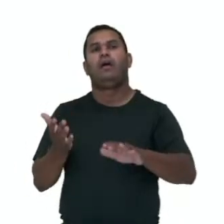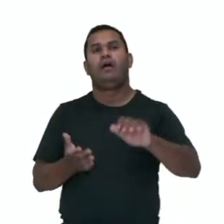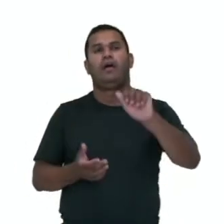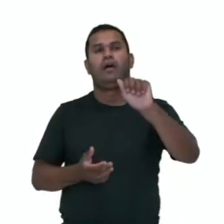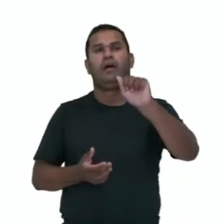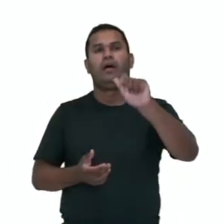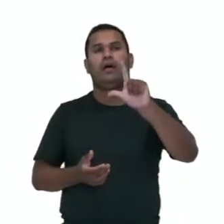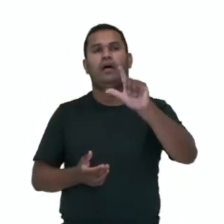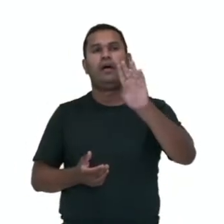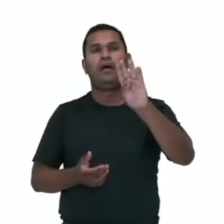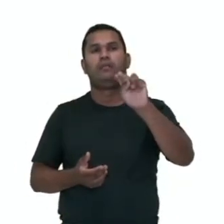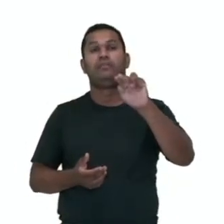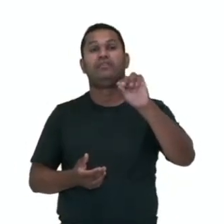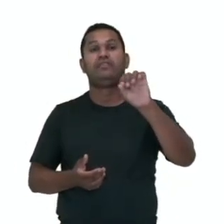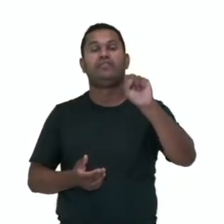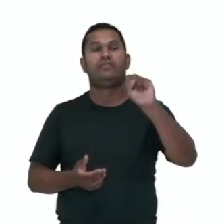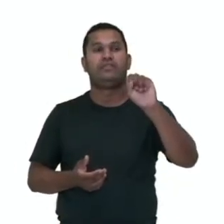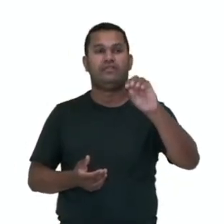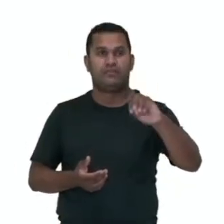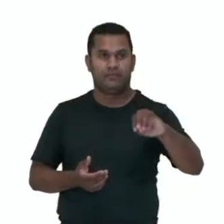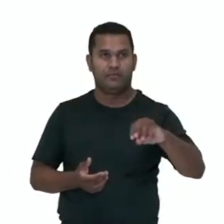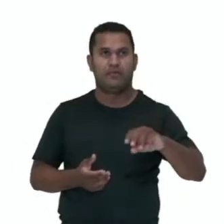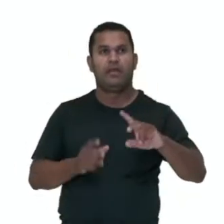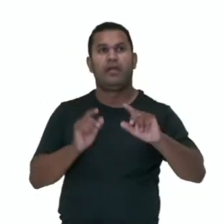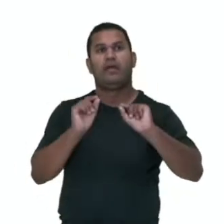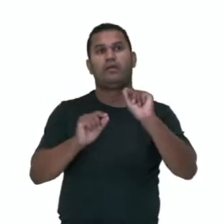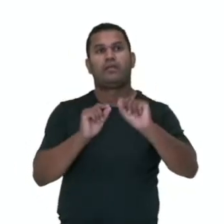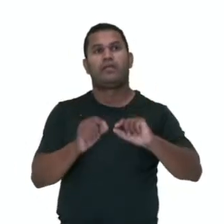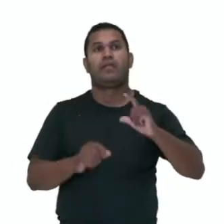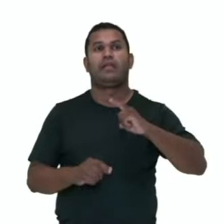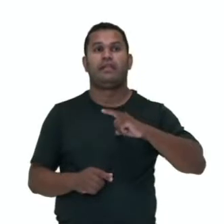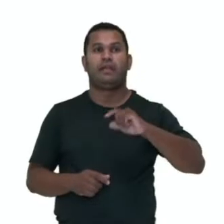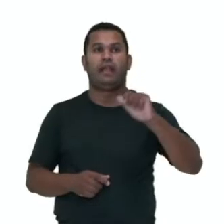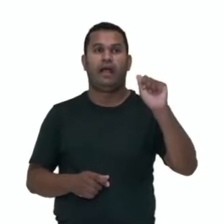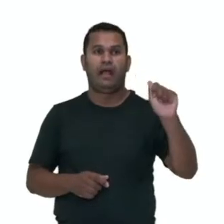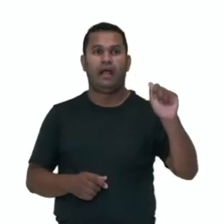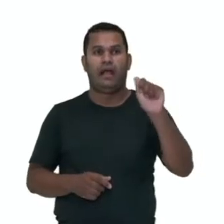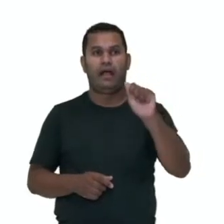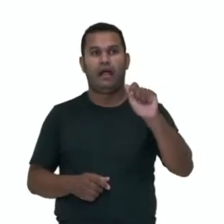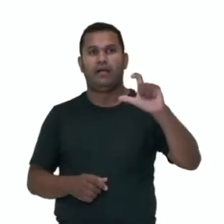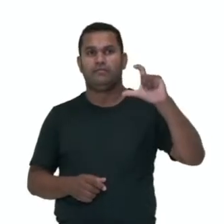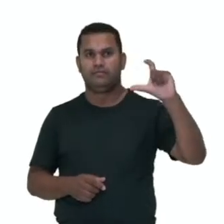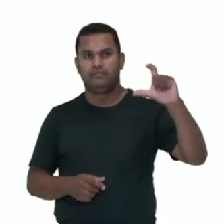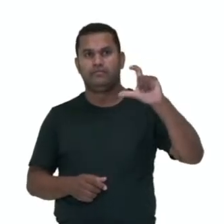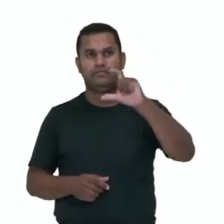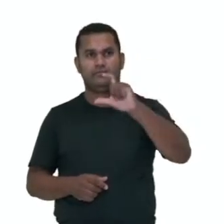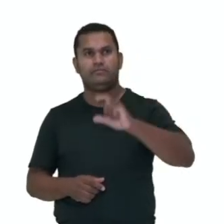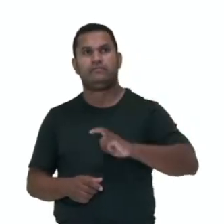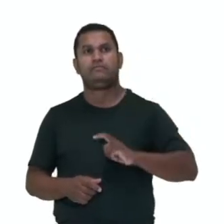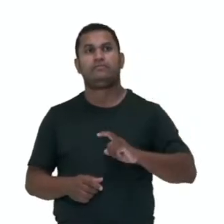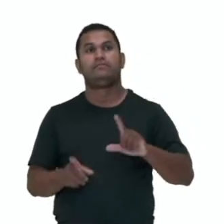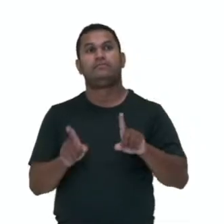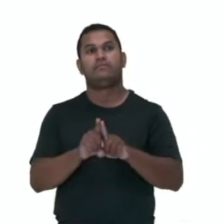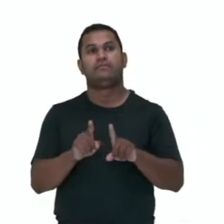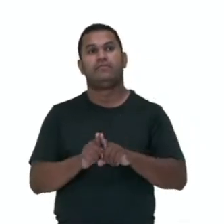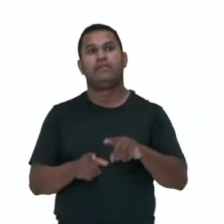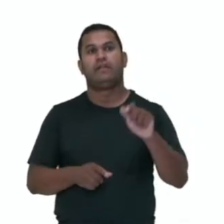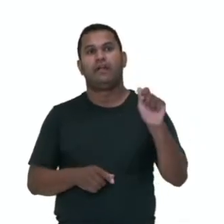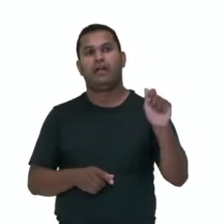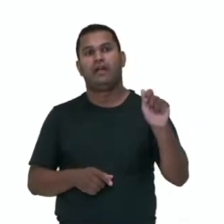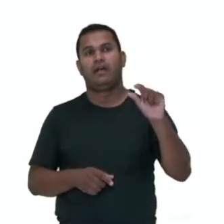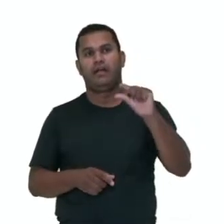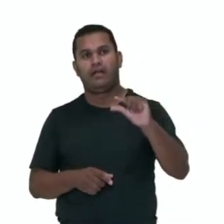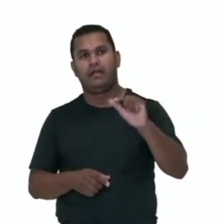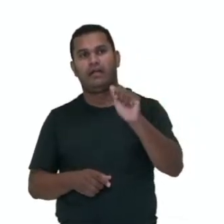3 diferentes genótipos: azão-azão, azão-azinho e azinho-azinho. O alelo azão domina em relação